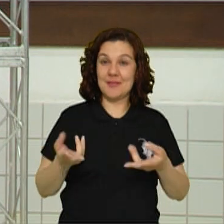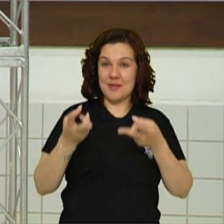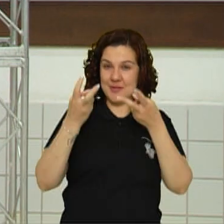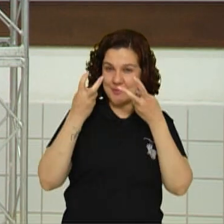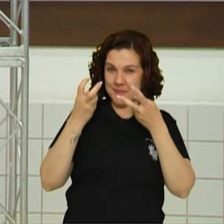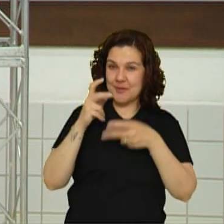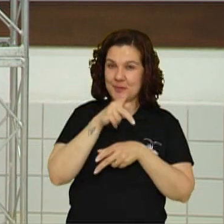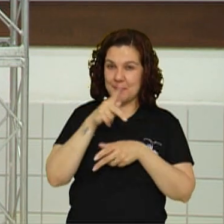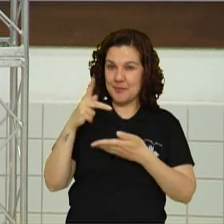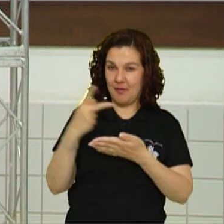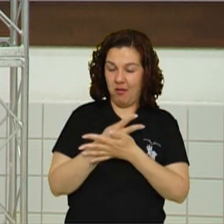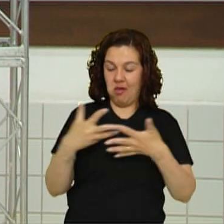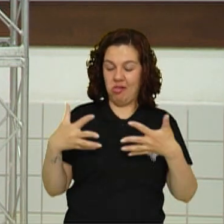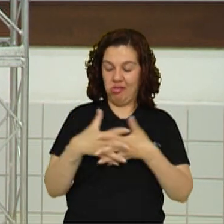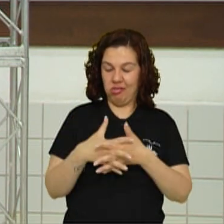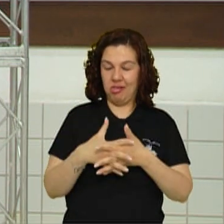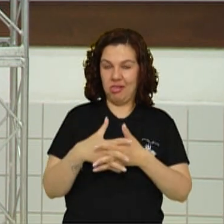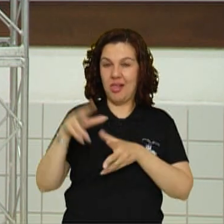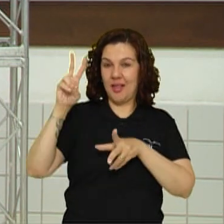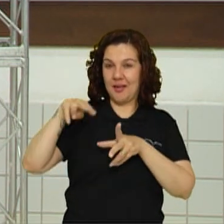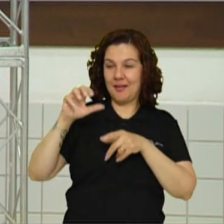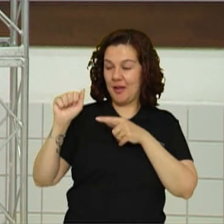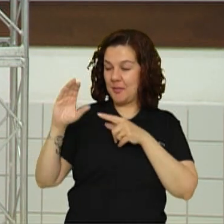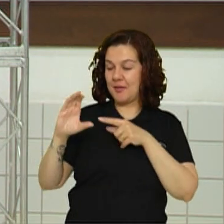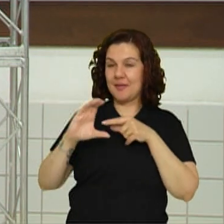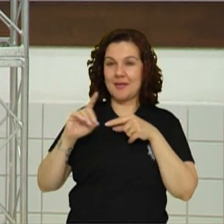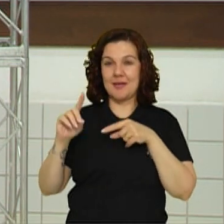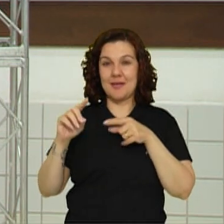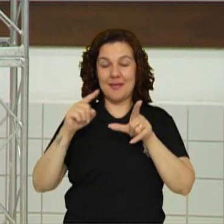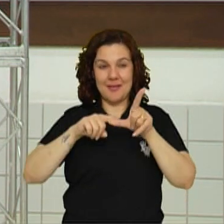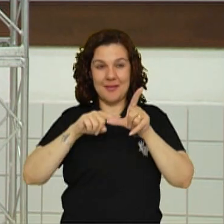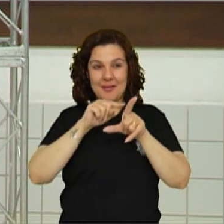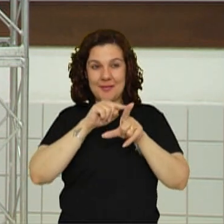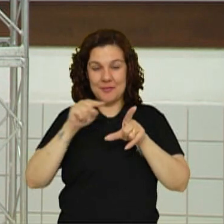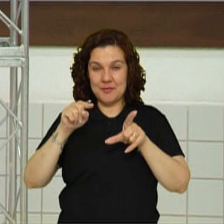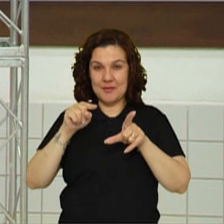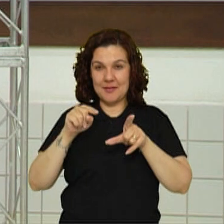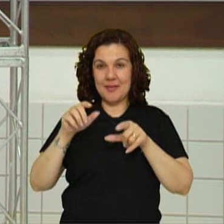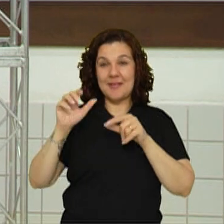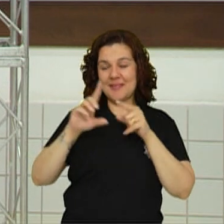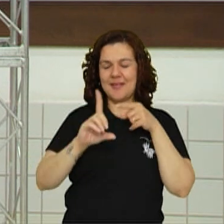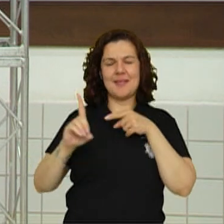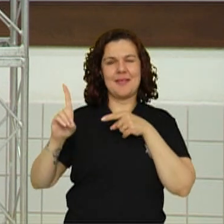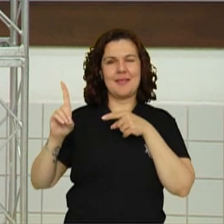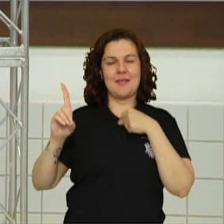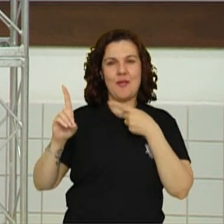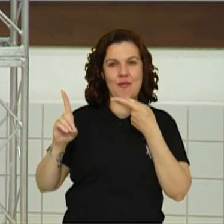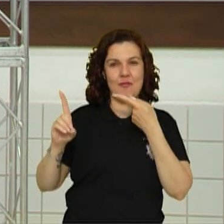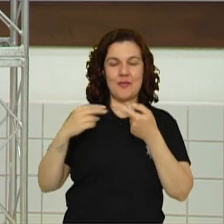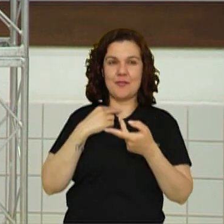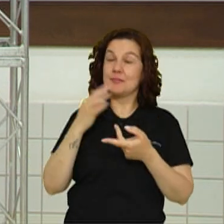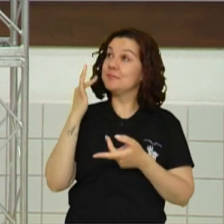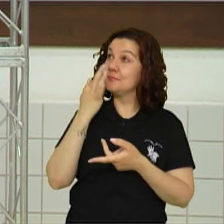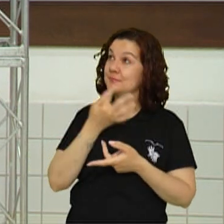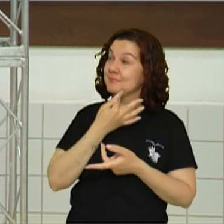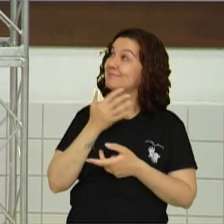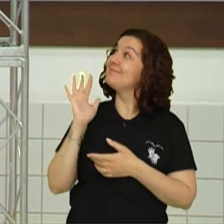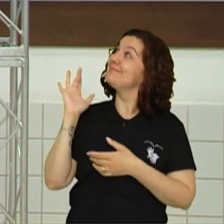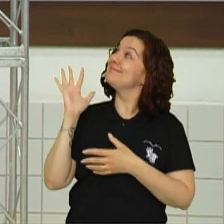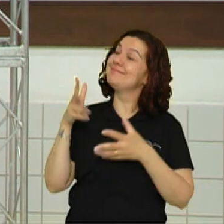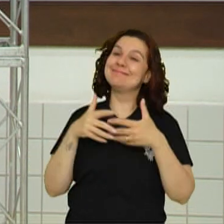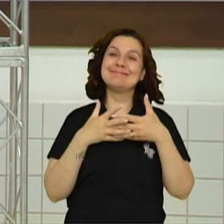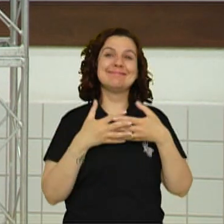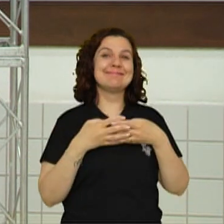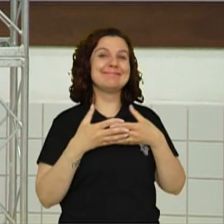Vocês perceberam que a professora se atrapalhou um pouco aqui na leitura das opções da resposta? Porque a Fran